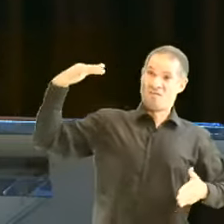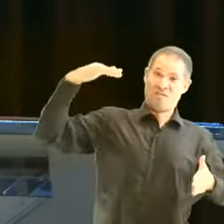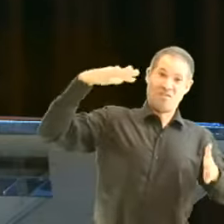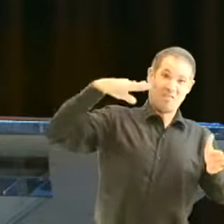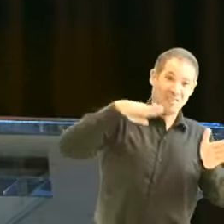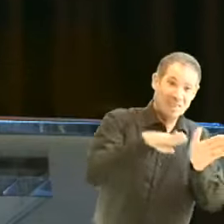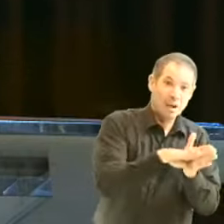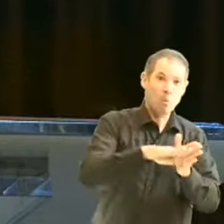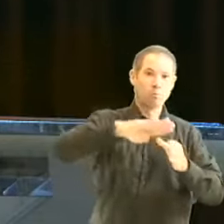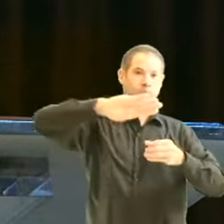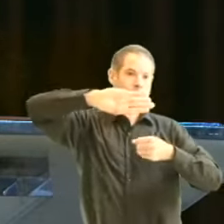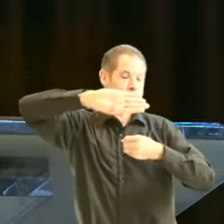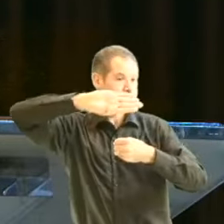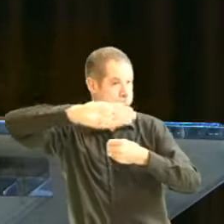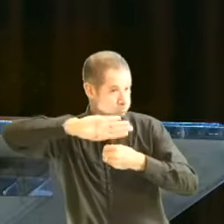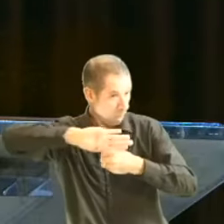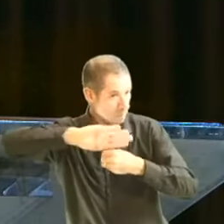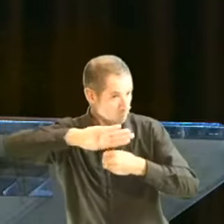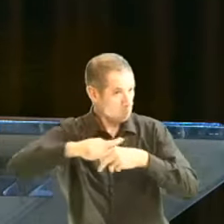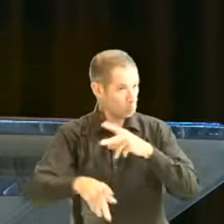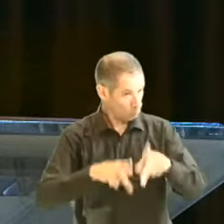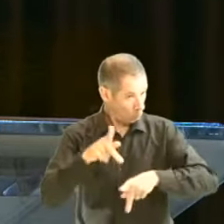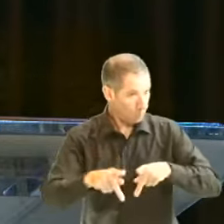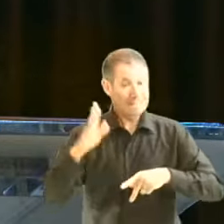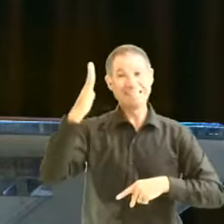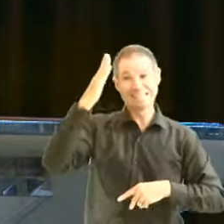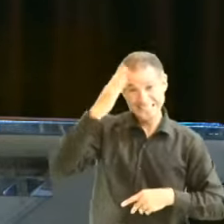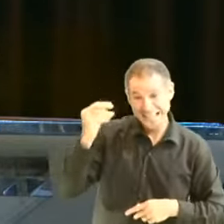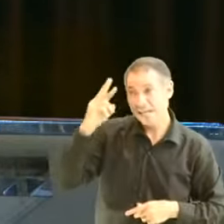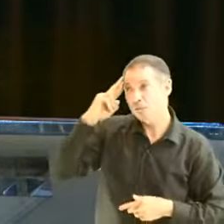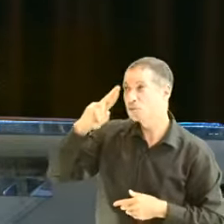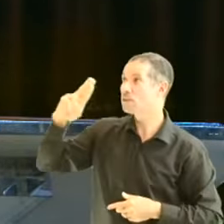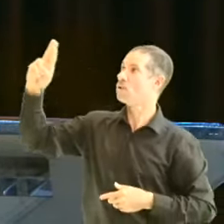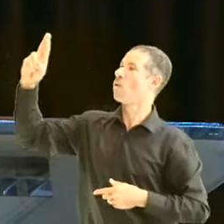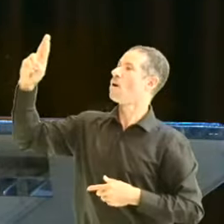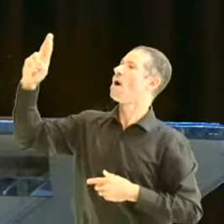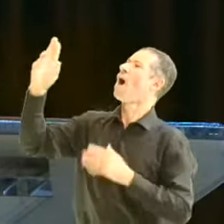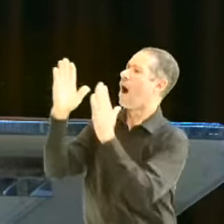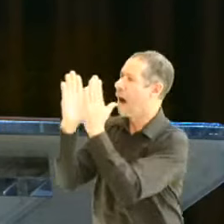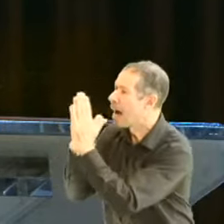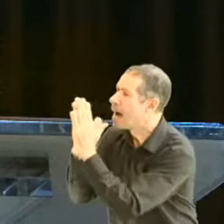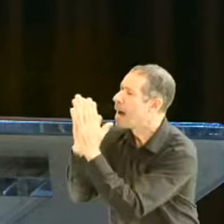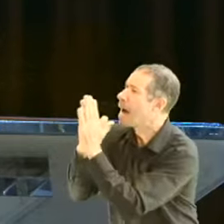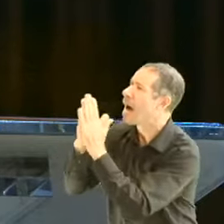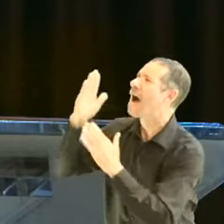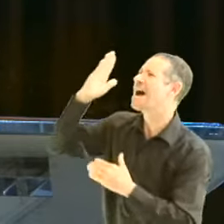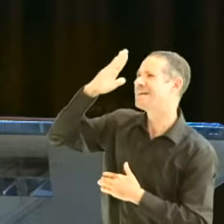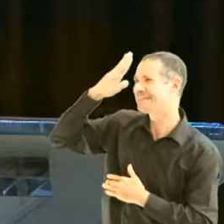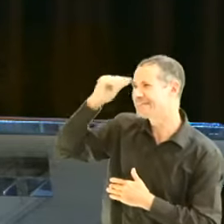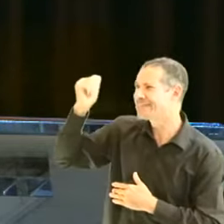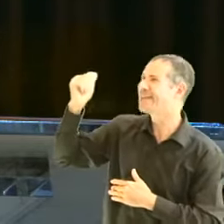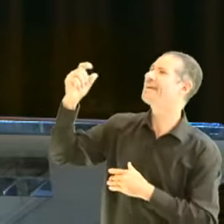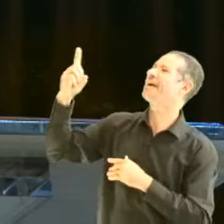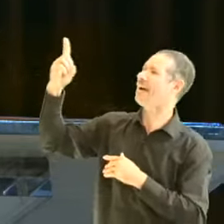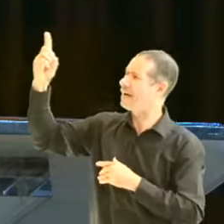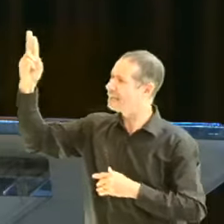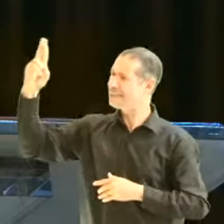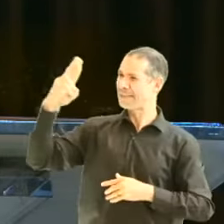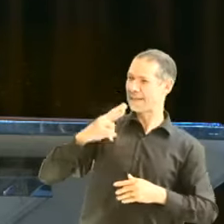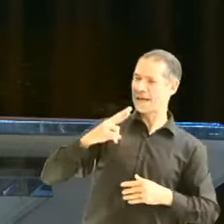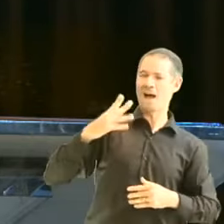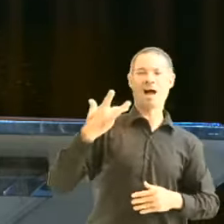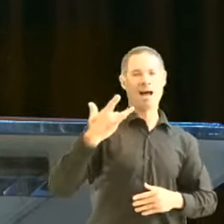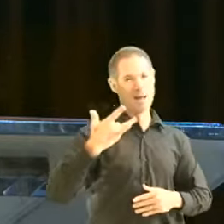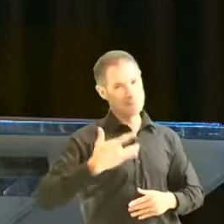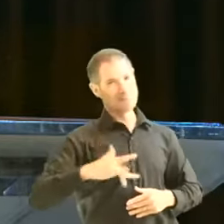dos babilônios, e sei que o Senhor ouviu a minha oração e terá